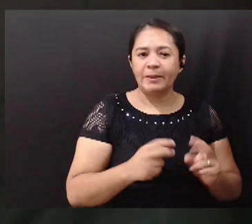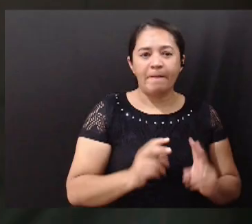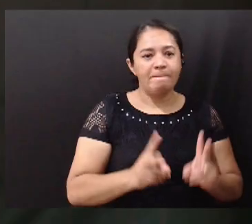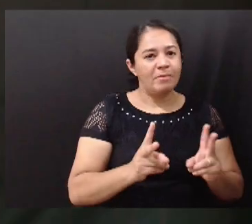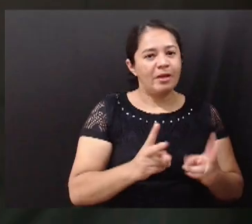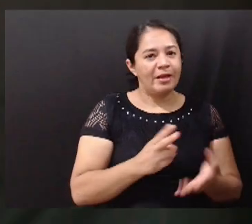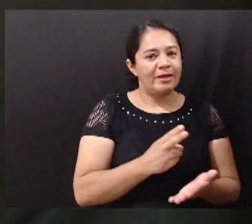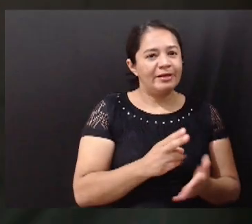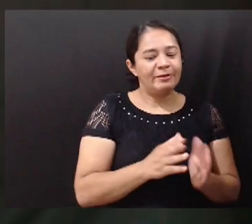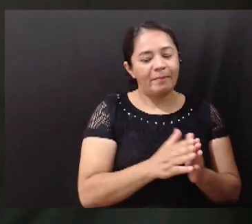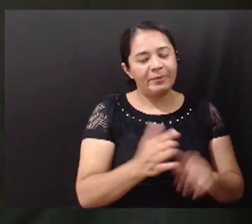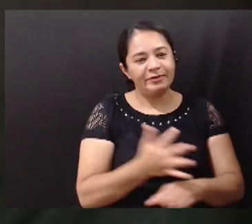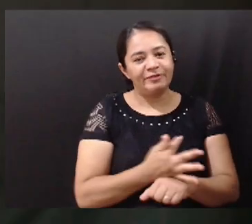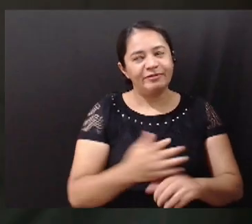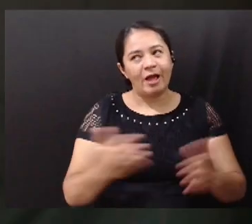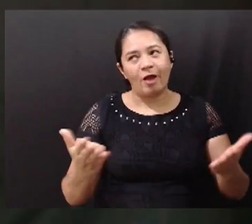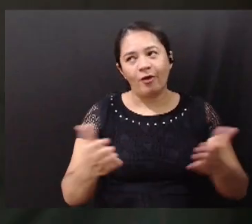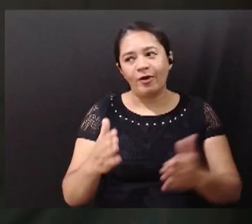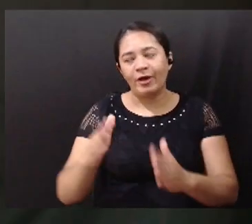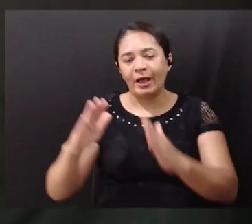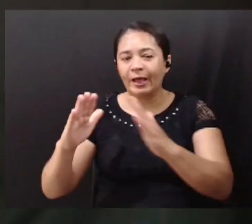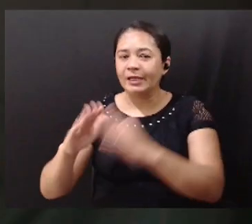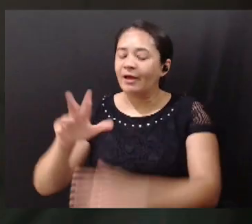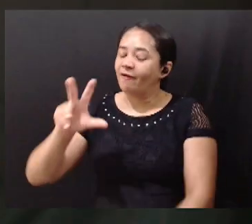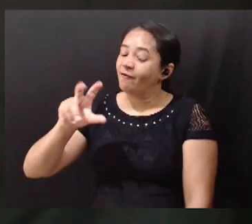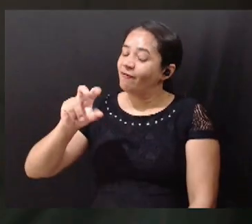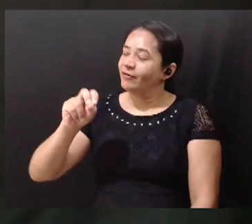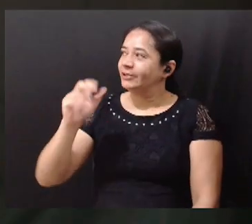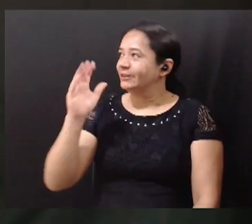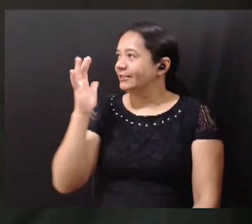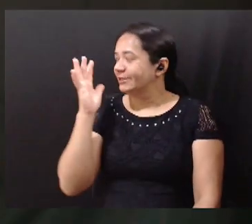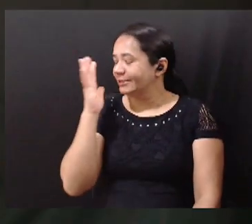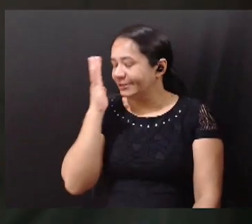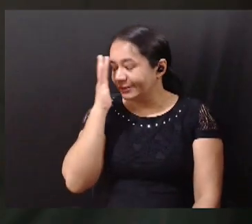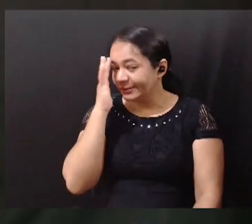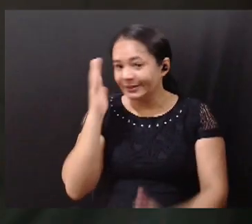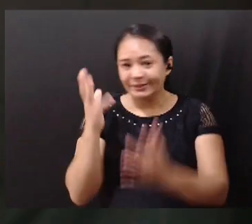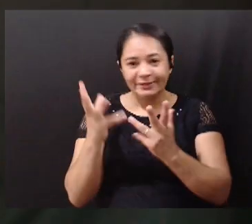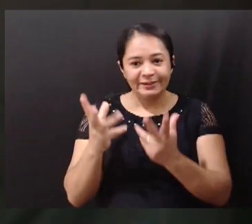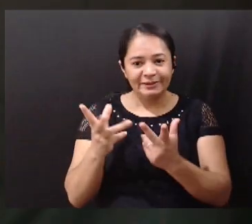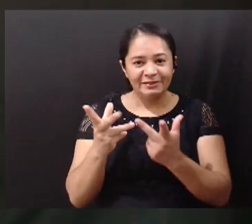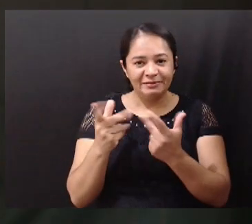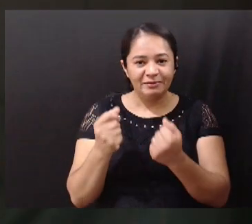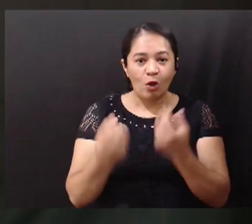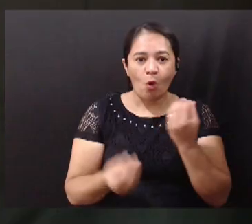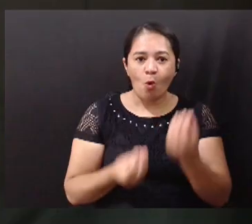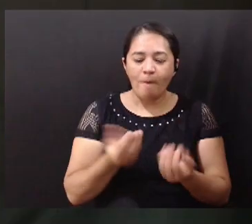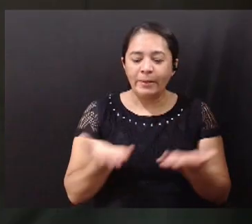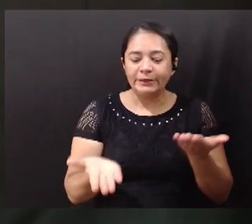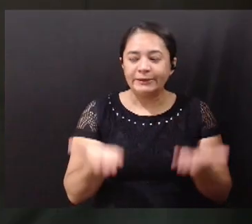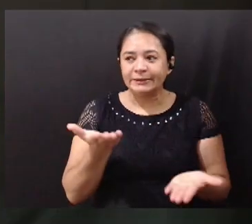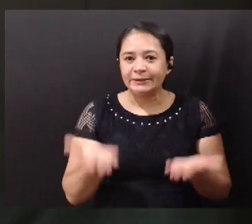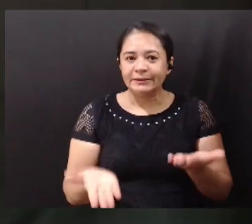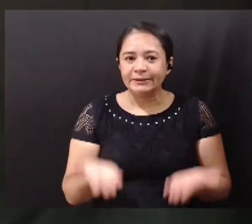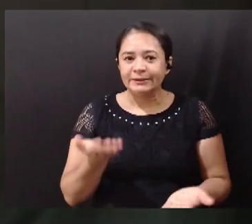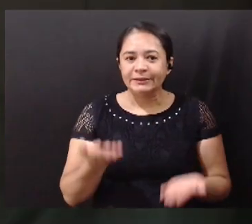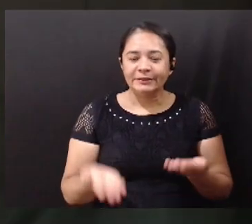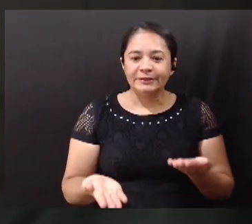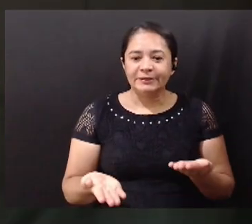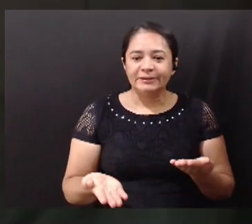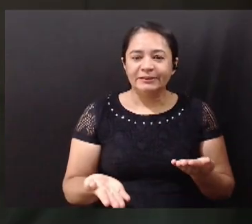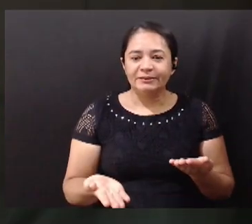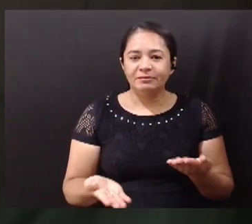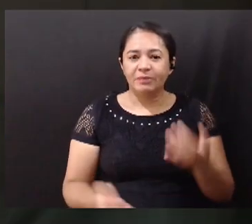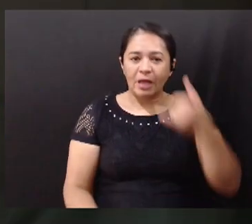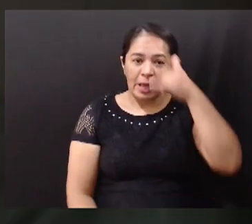na casa da avó, é uma maravilha. Como é que a gente mantém o equilíbrio entre esses adultos aí, para não entrar num